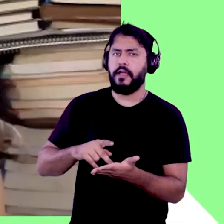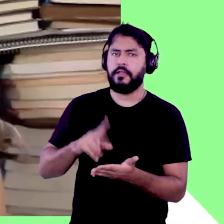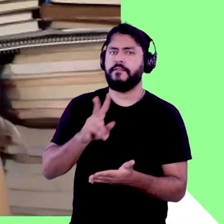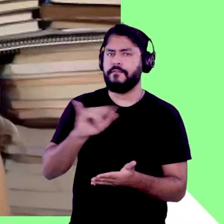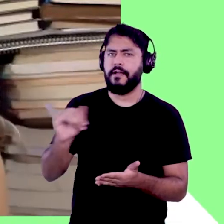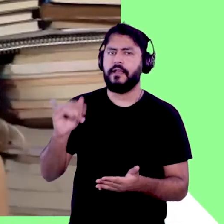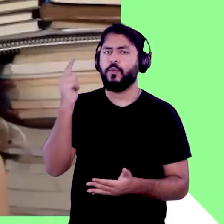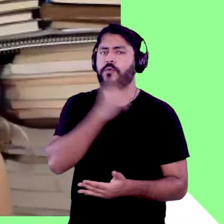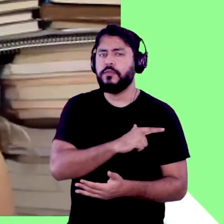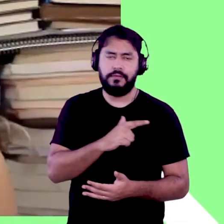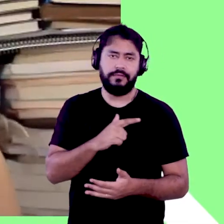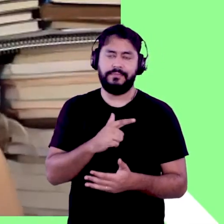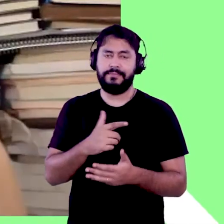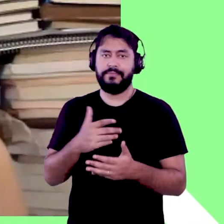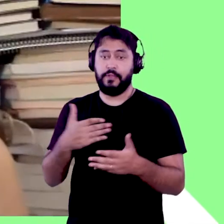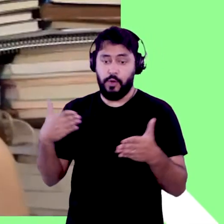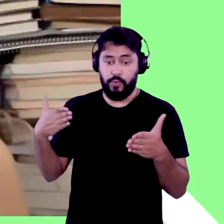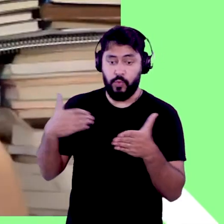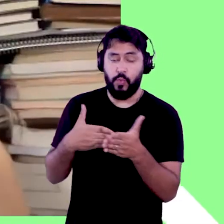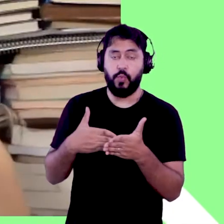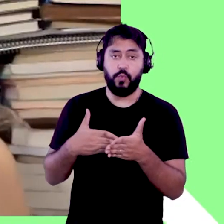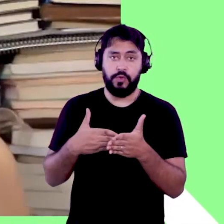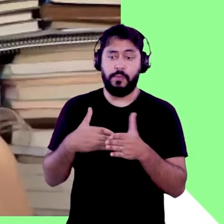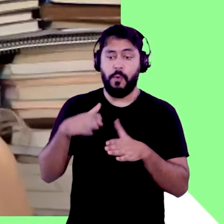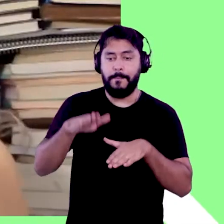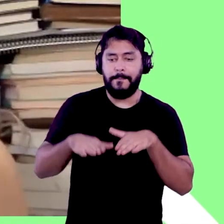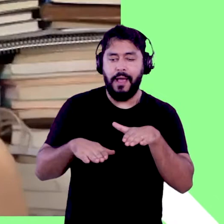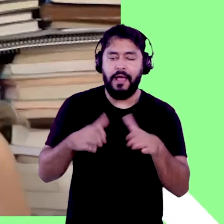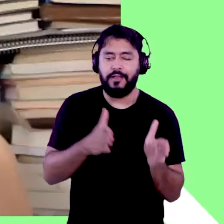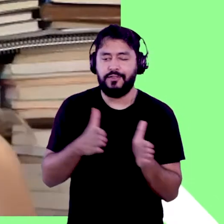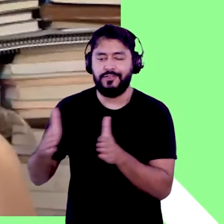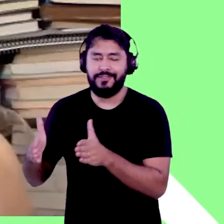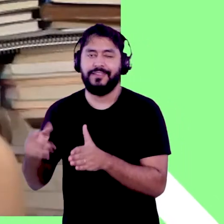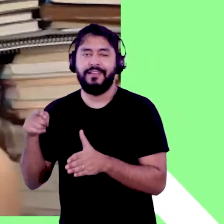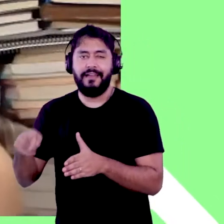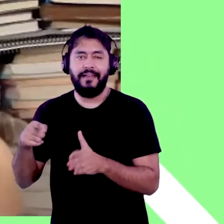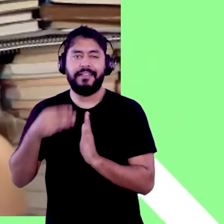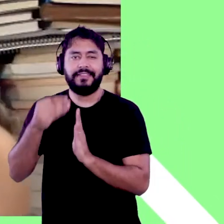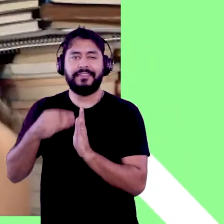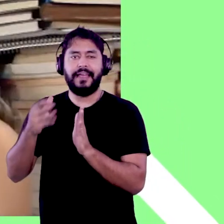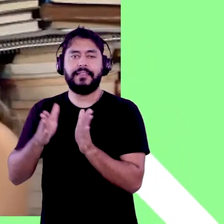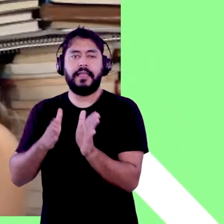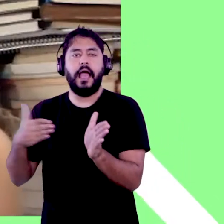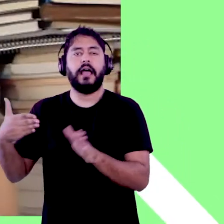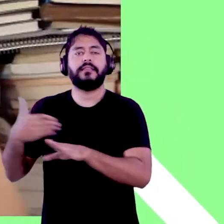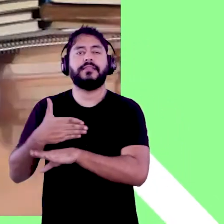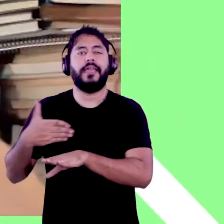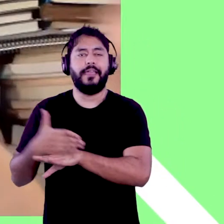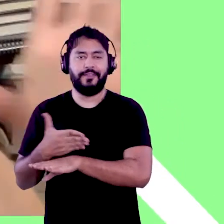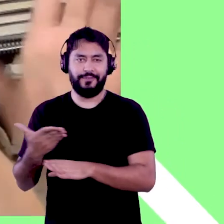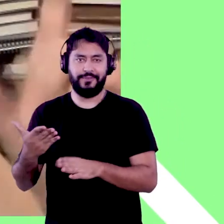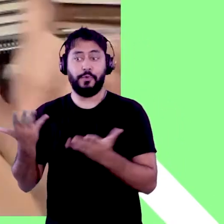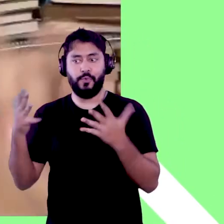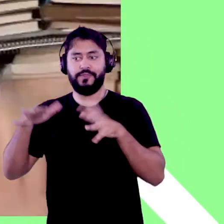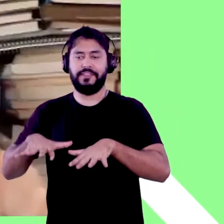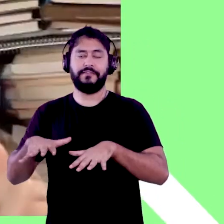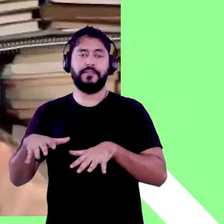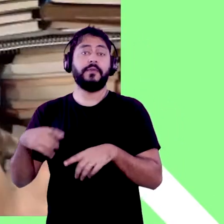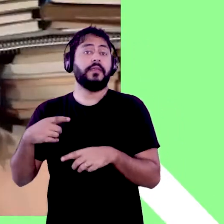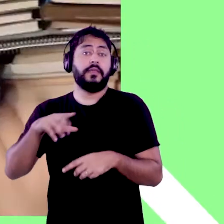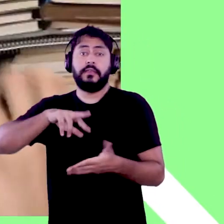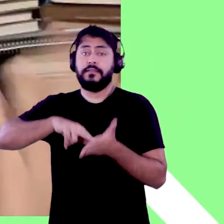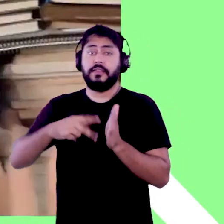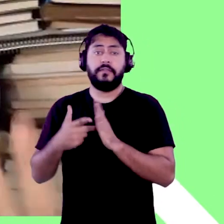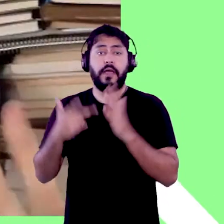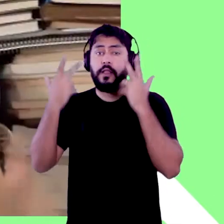último passo, né, do design de acesso, do design inclusivo, que é a gente normalizar